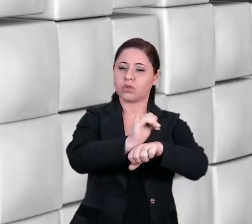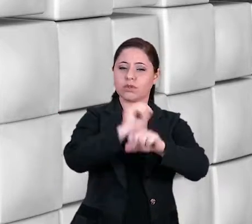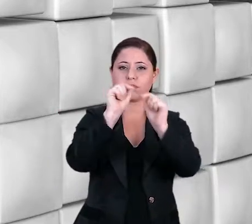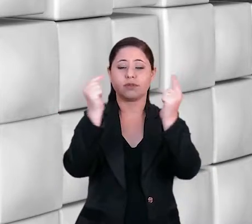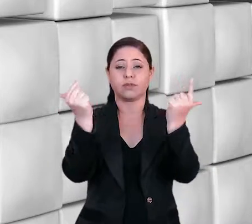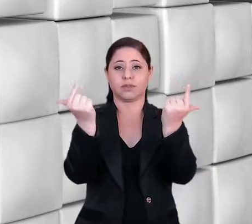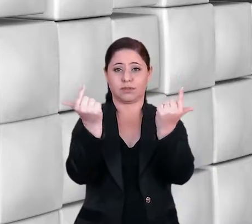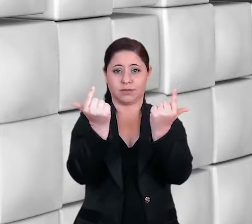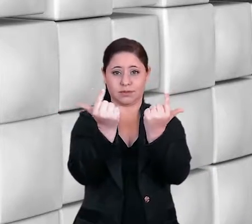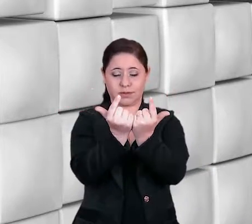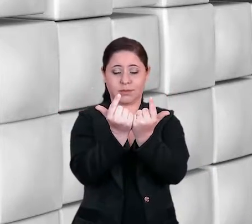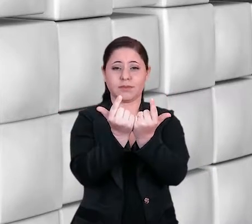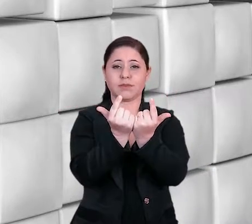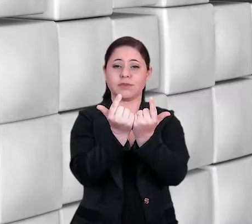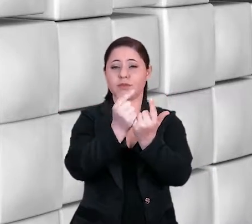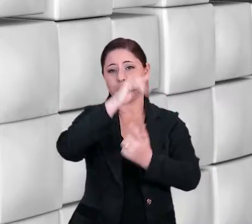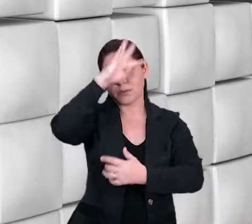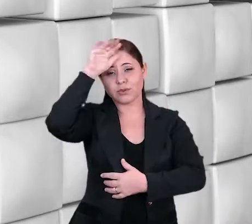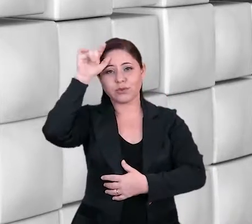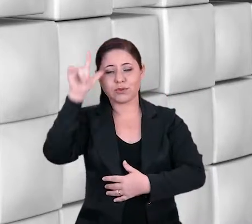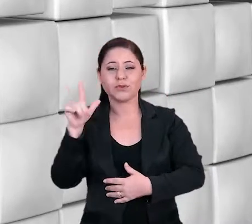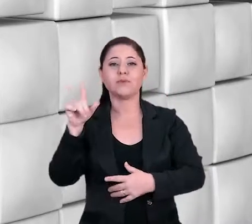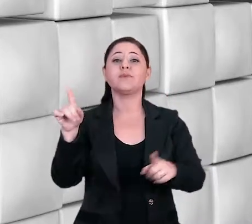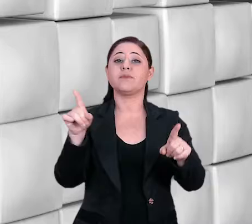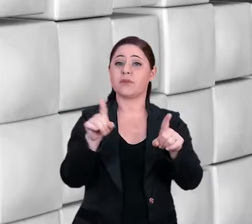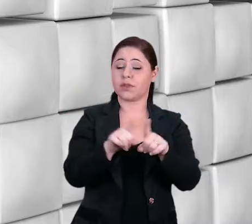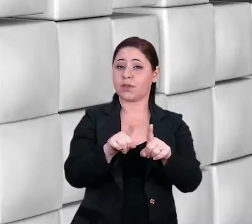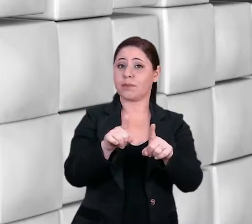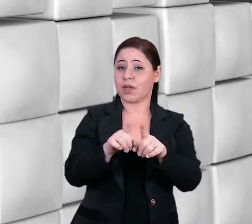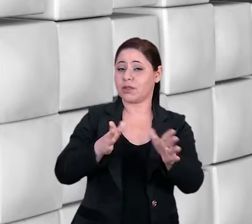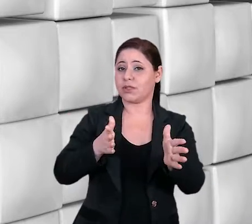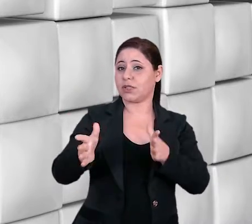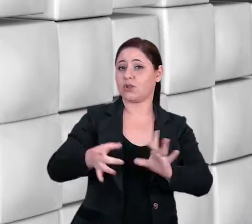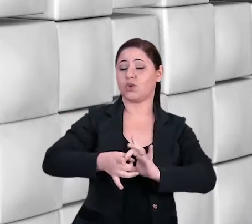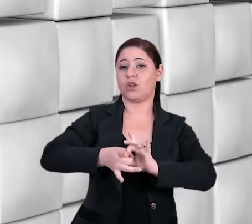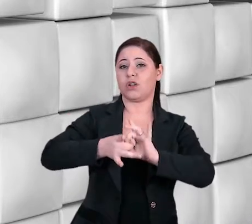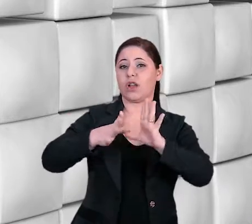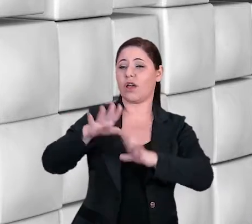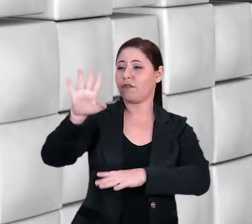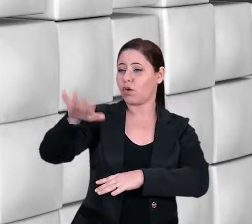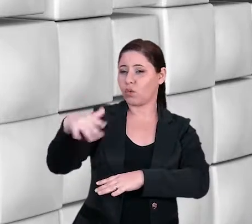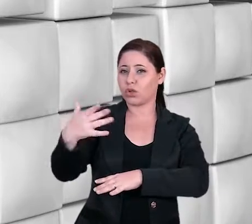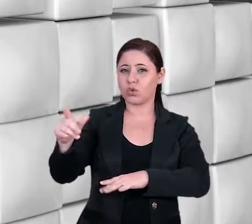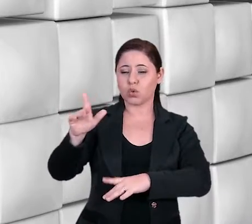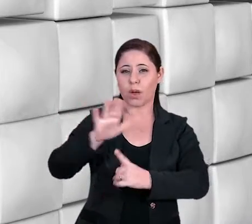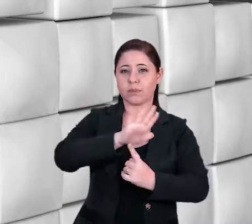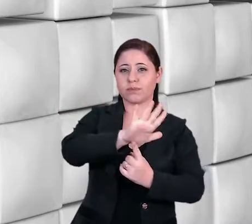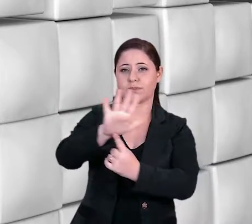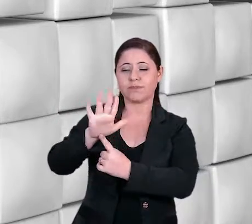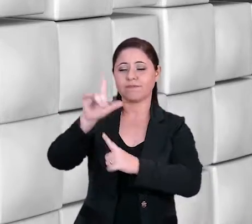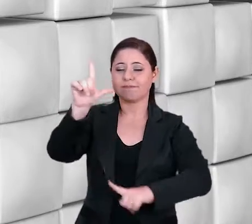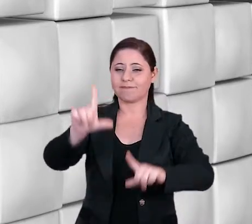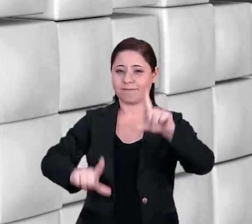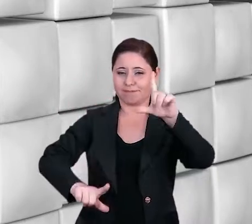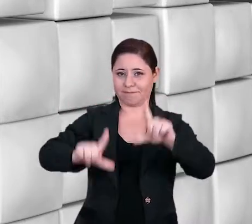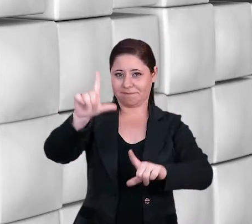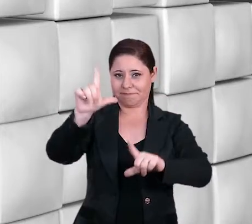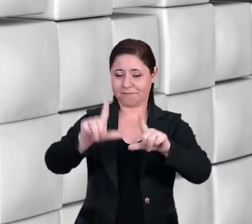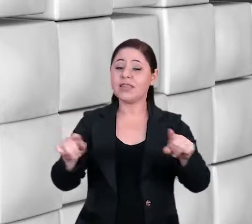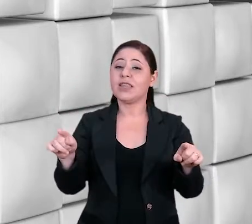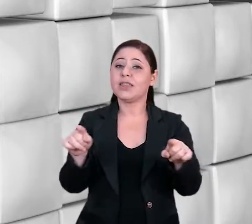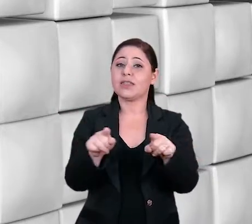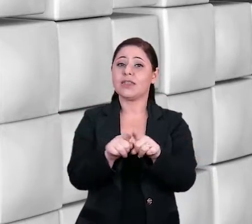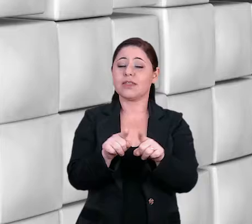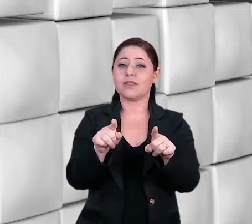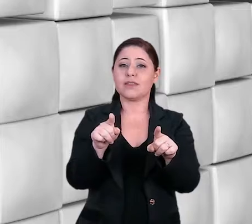no YouTube da Assembleia Legislativa de Mato Grosso do Sul, com acesso disponível por meio do QR Code que